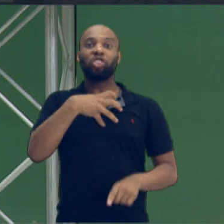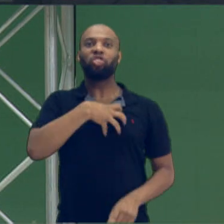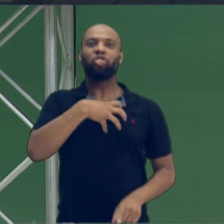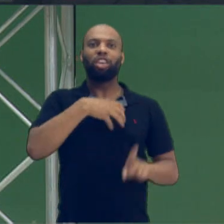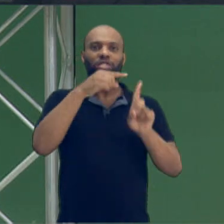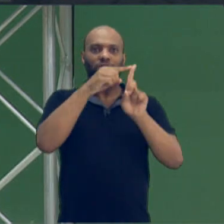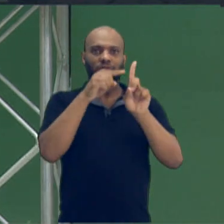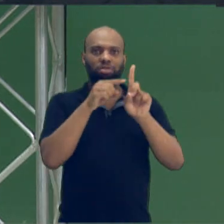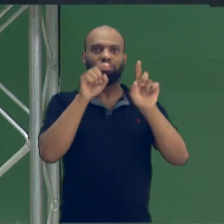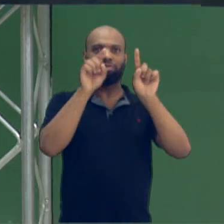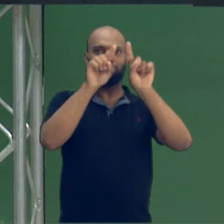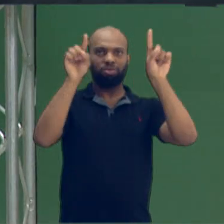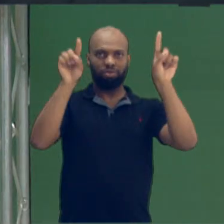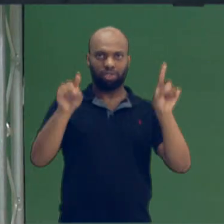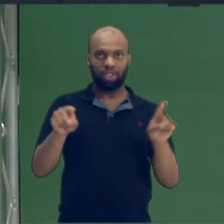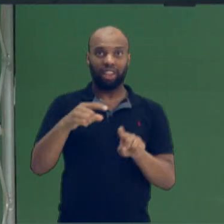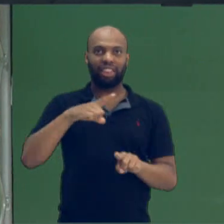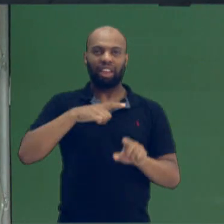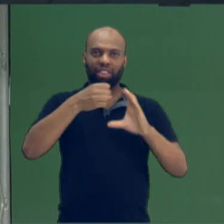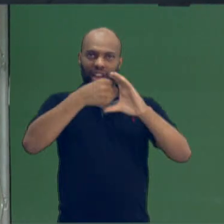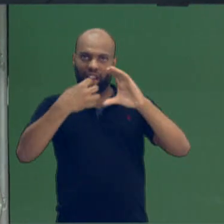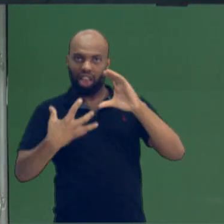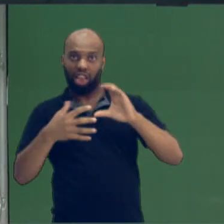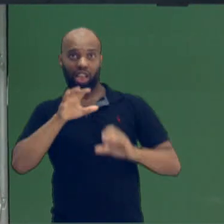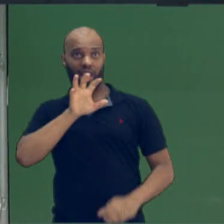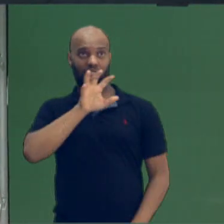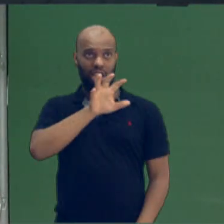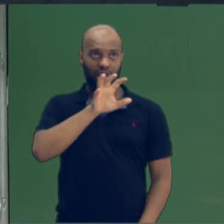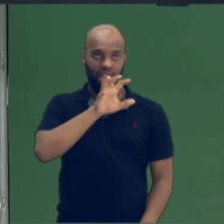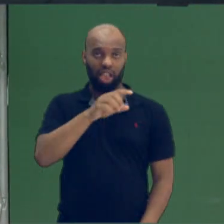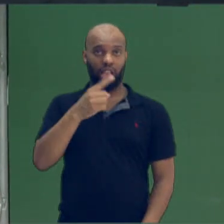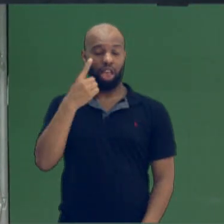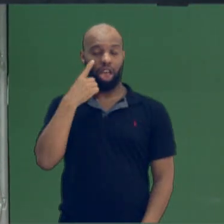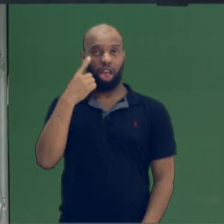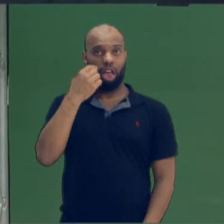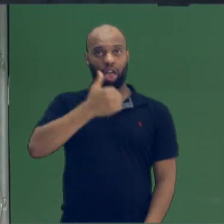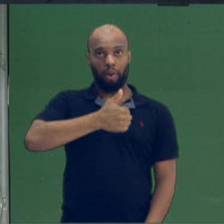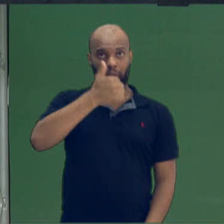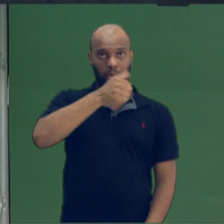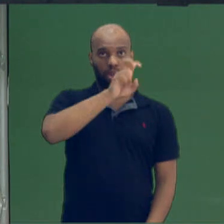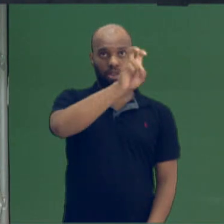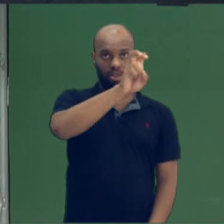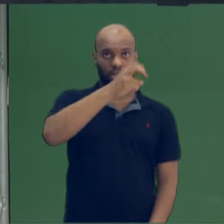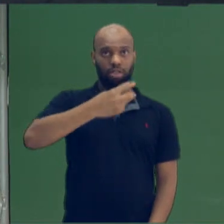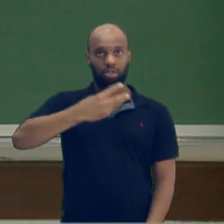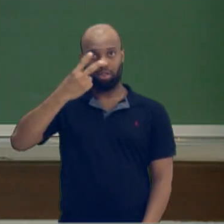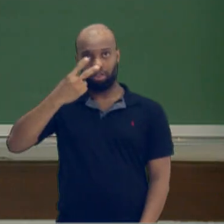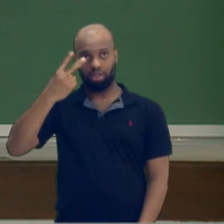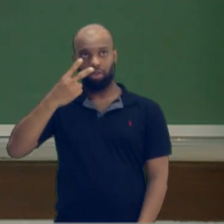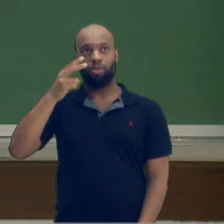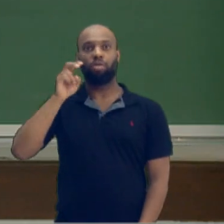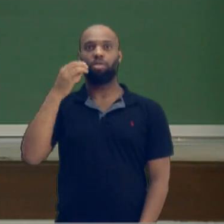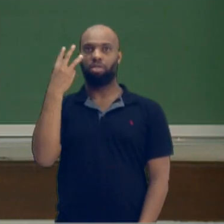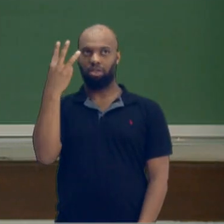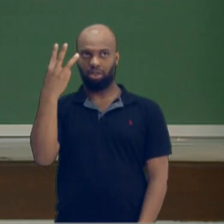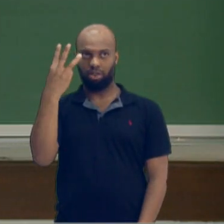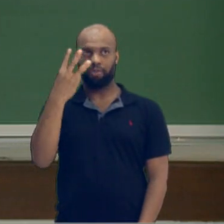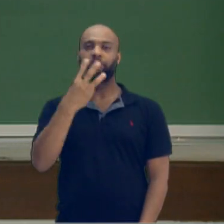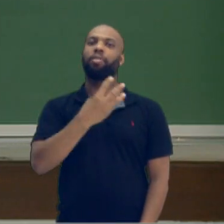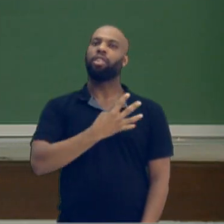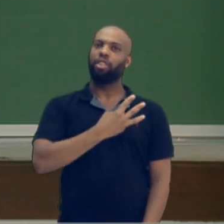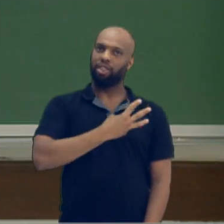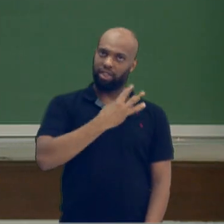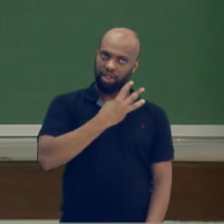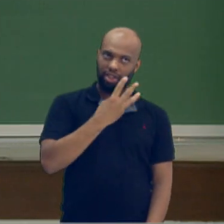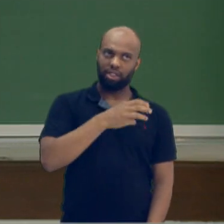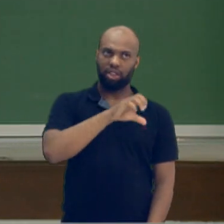B, que tem essa característica, tá? O primeiro elemento da matriz aqui é o 5, o segundo elemento é o 3, o